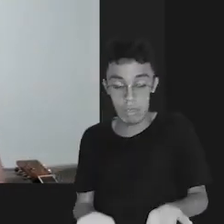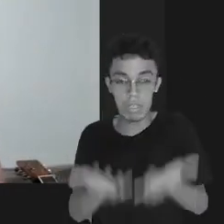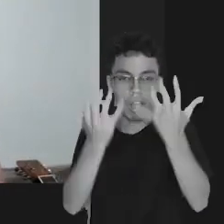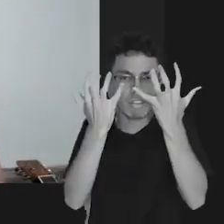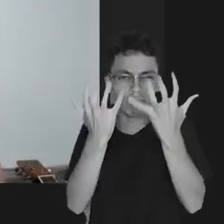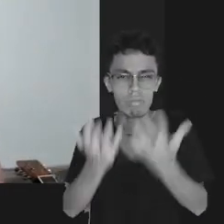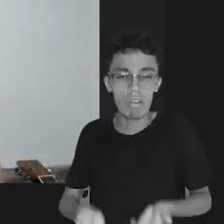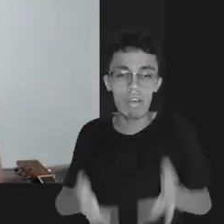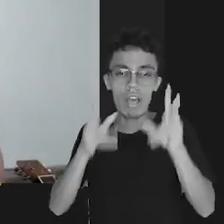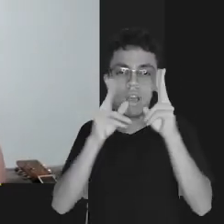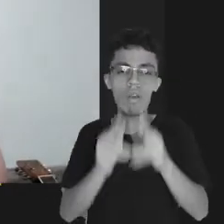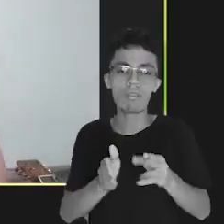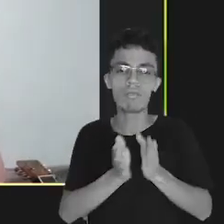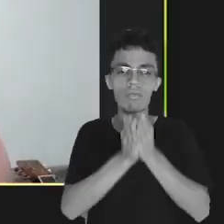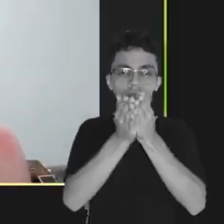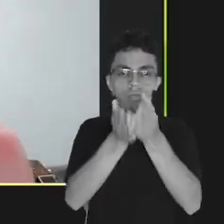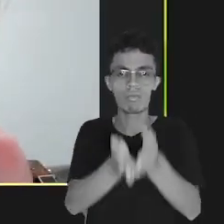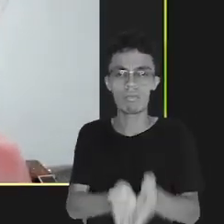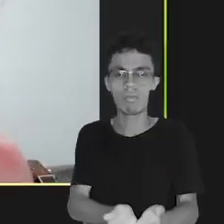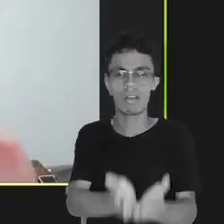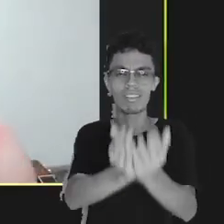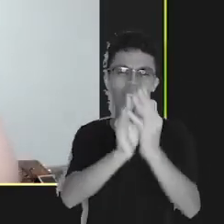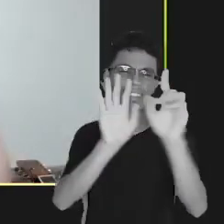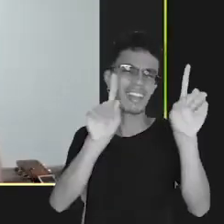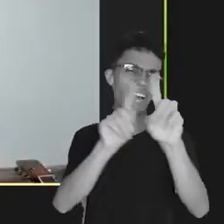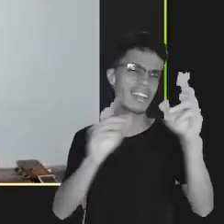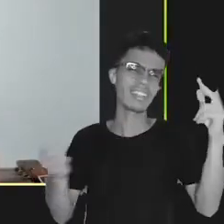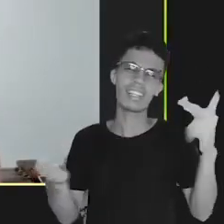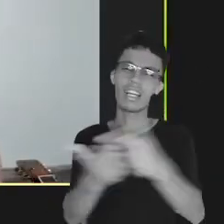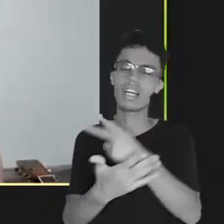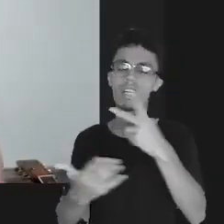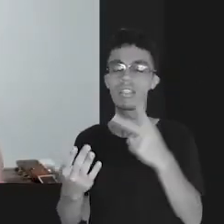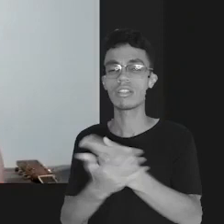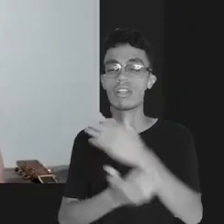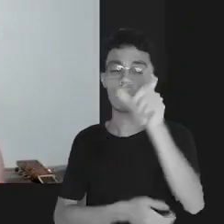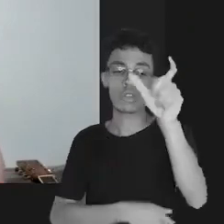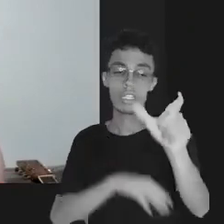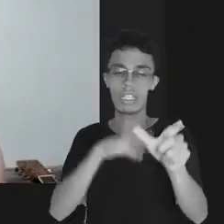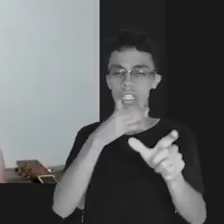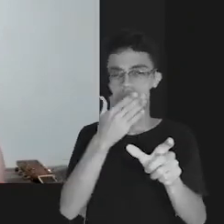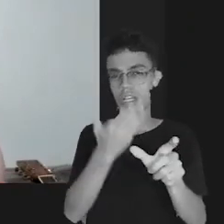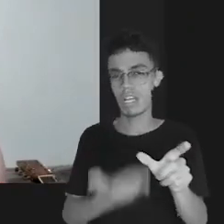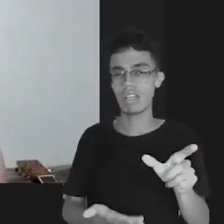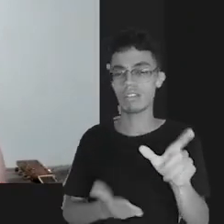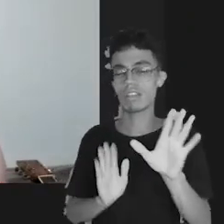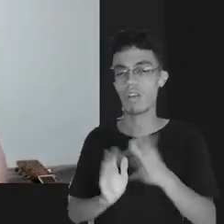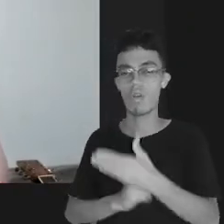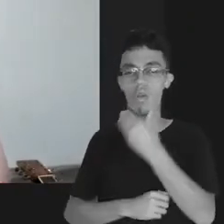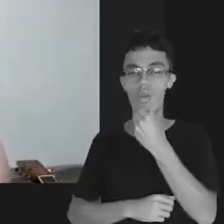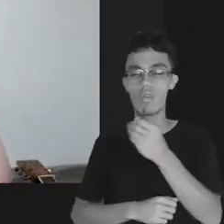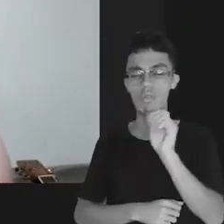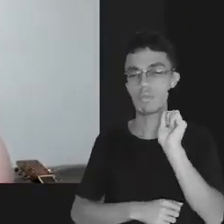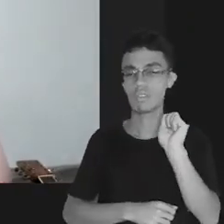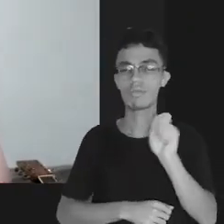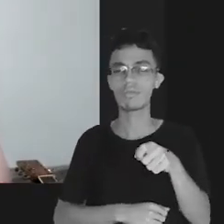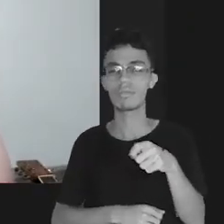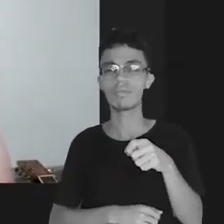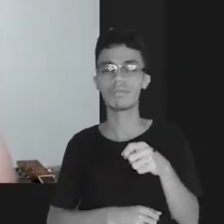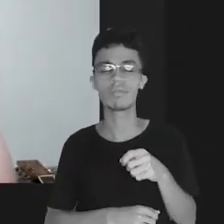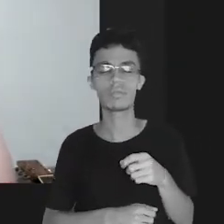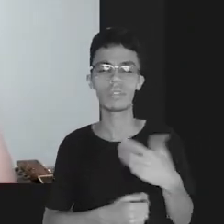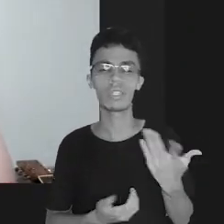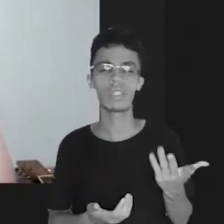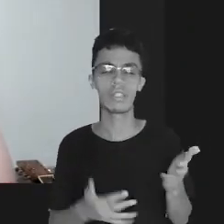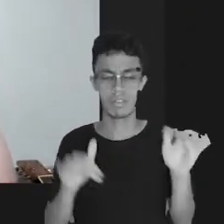barco? Nem uma coisa, nem outra. Esse homem não é. Como